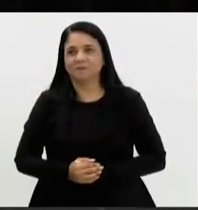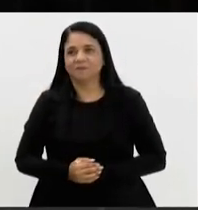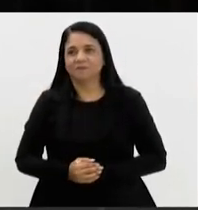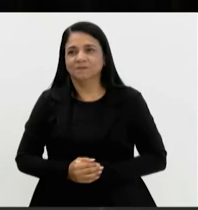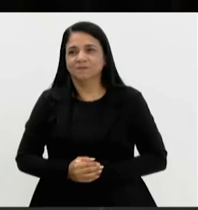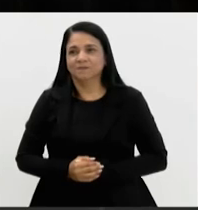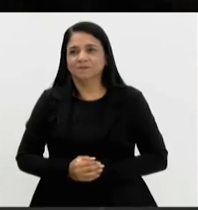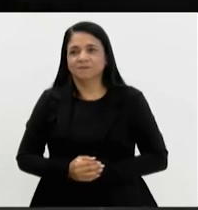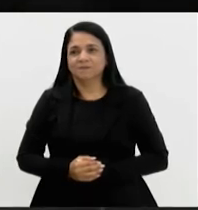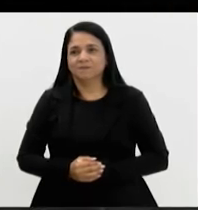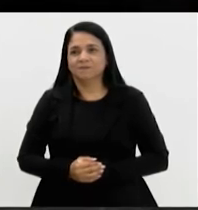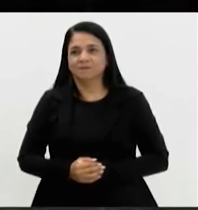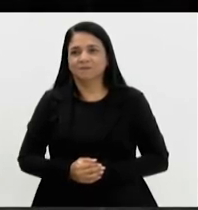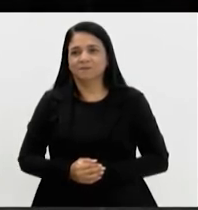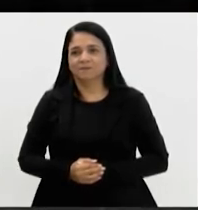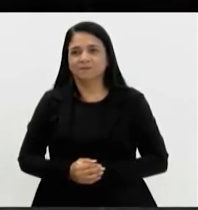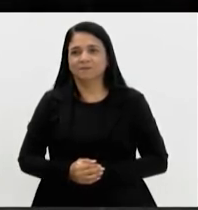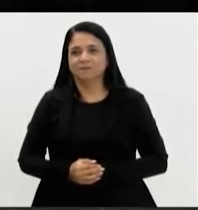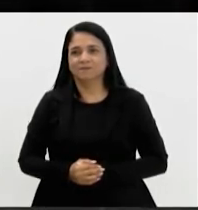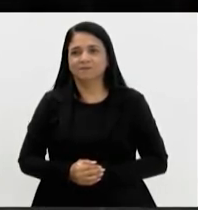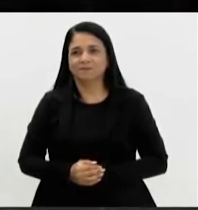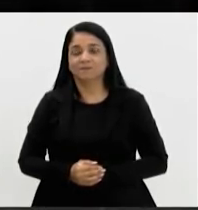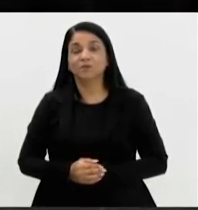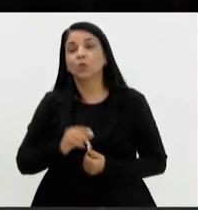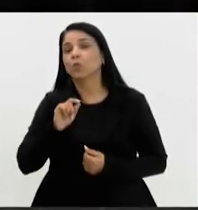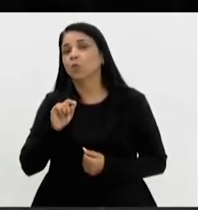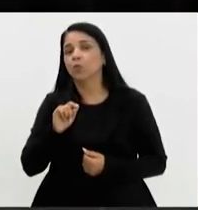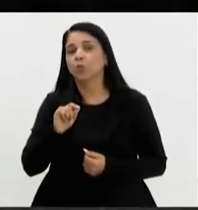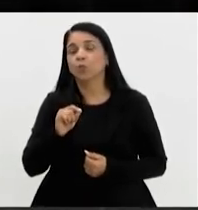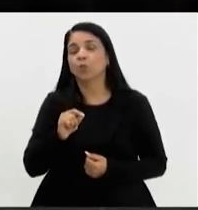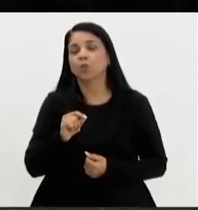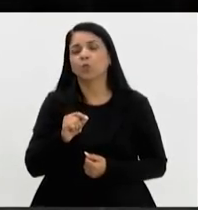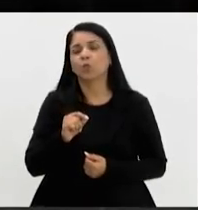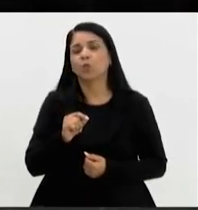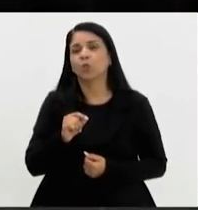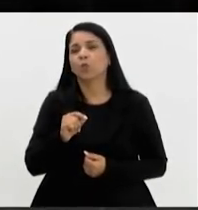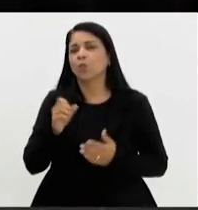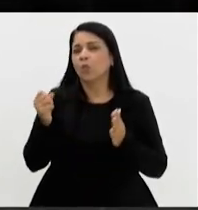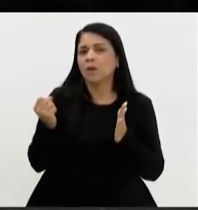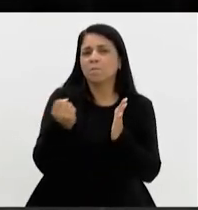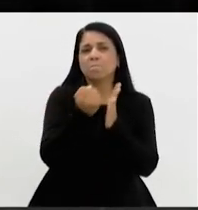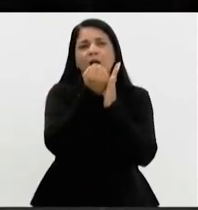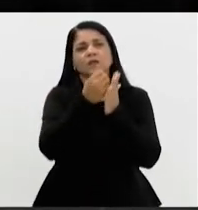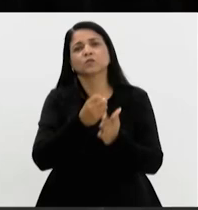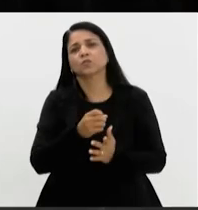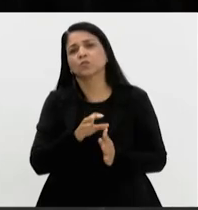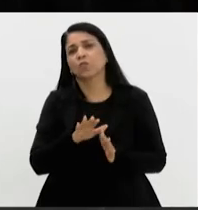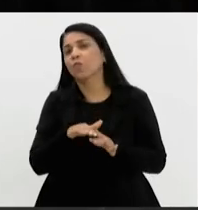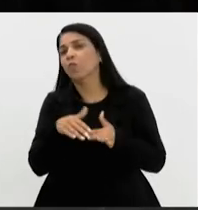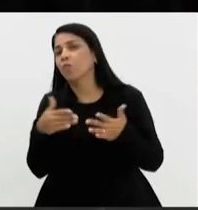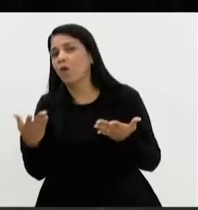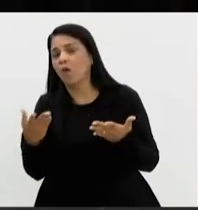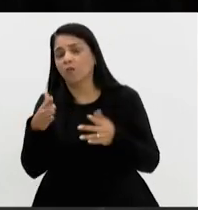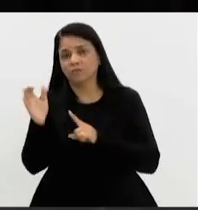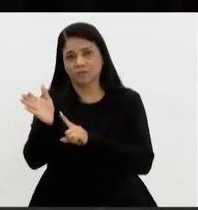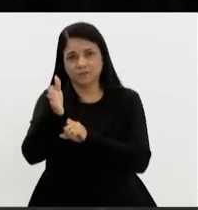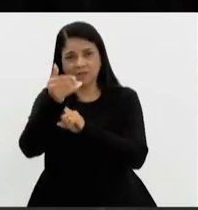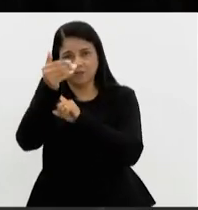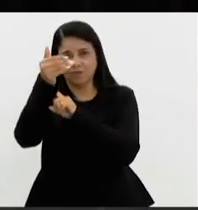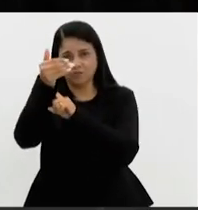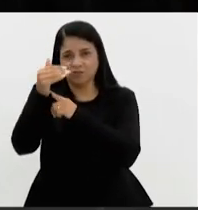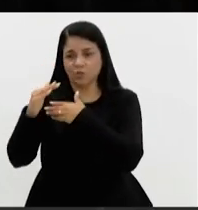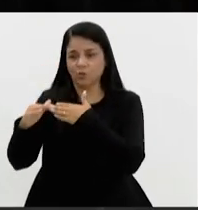ã E aí quais são os impactos que Essas tecnologias trazem pro